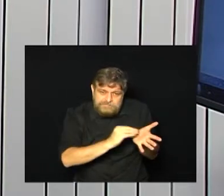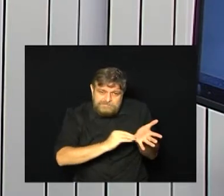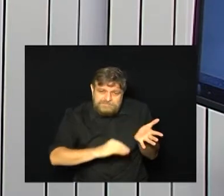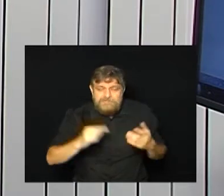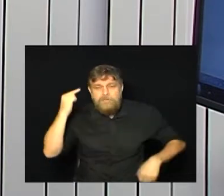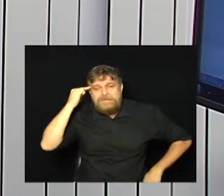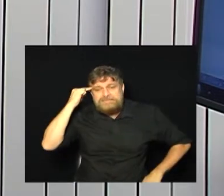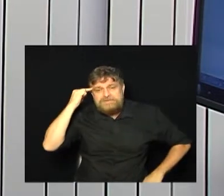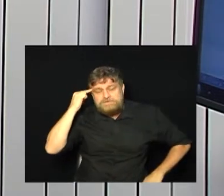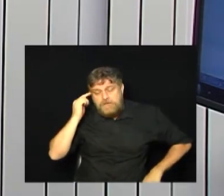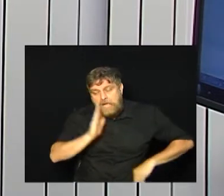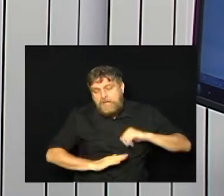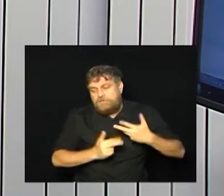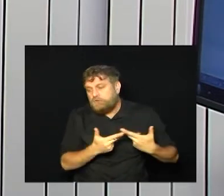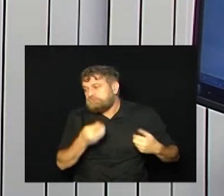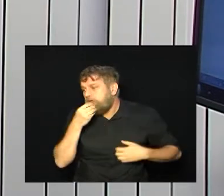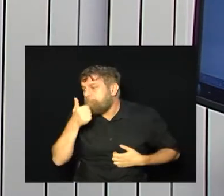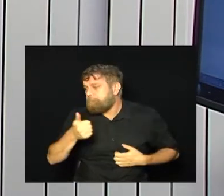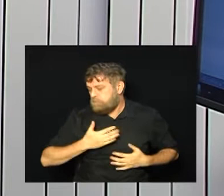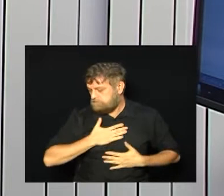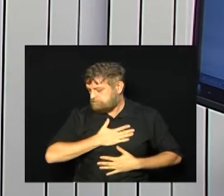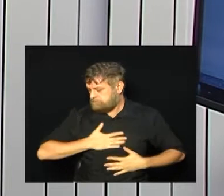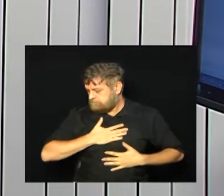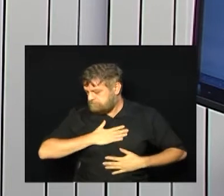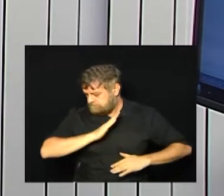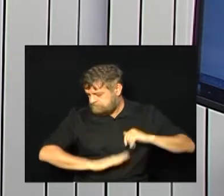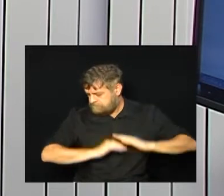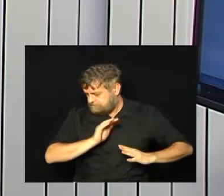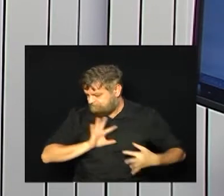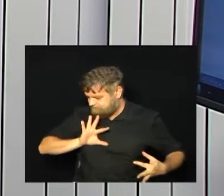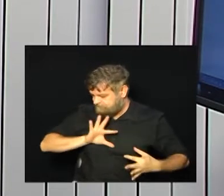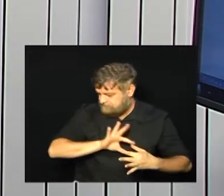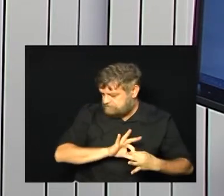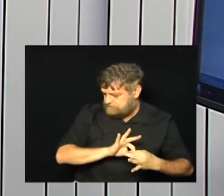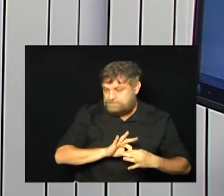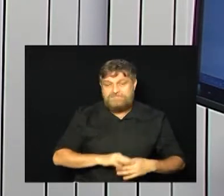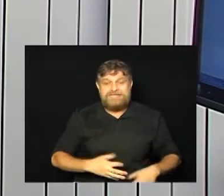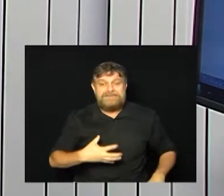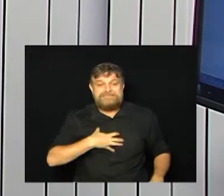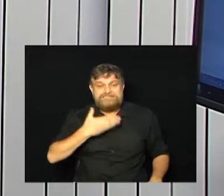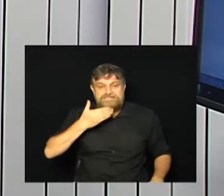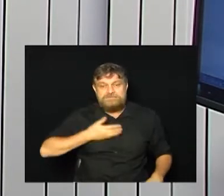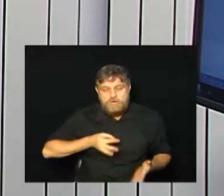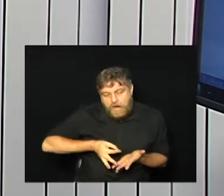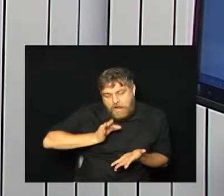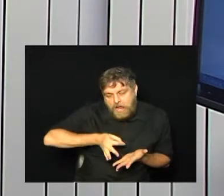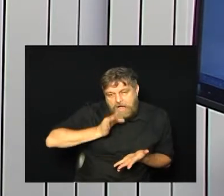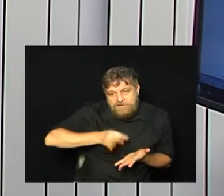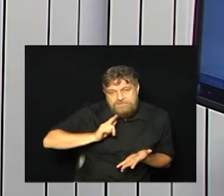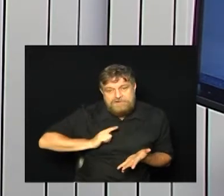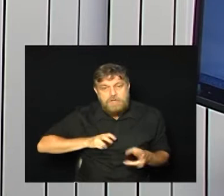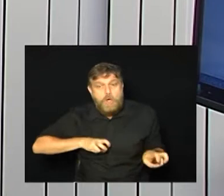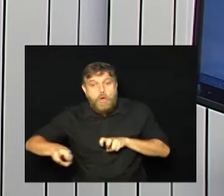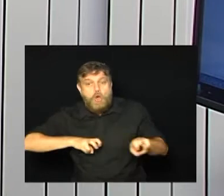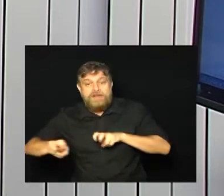O que faz bem, o que faz mal, você consegue concretizar. Então, se a pessoa, ela se sente melhor tomando café da manhã e às vezes pela correria